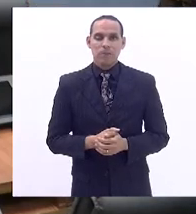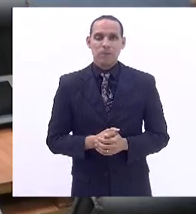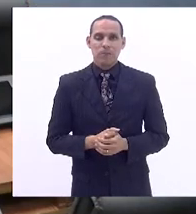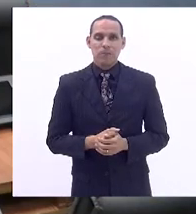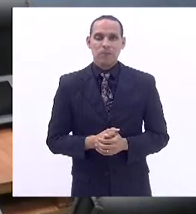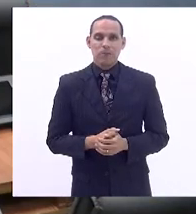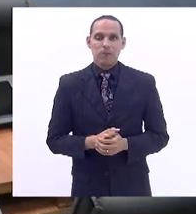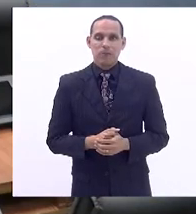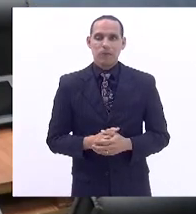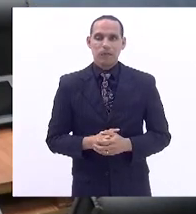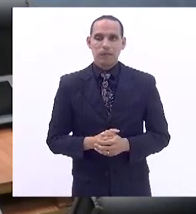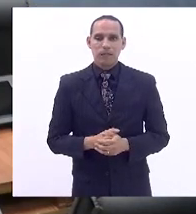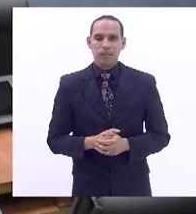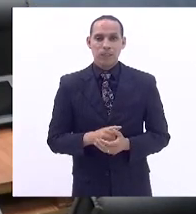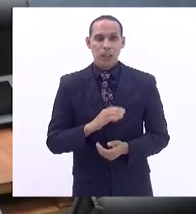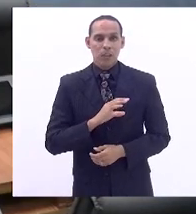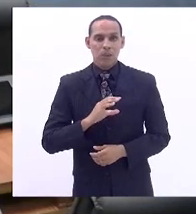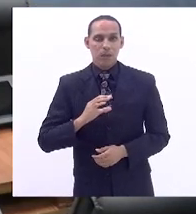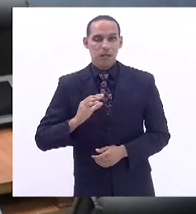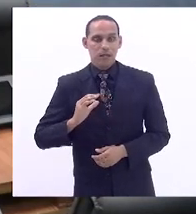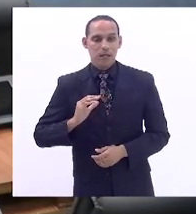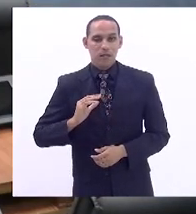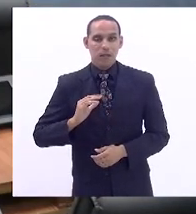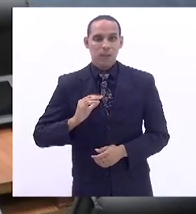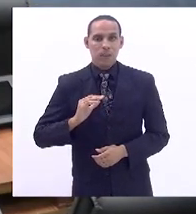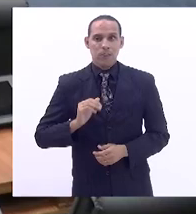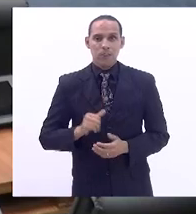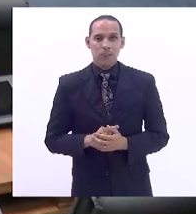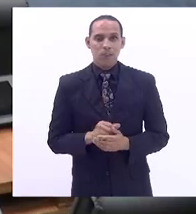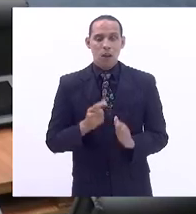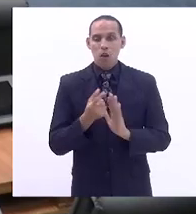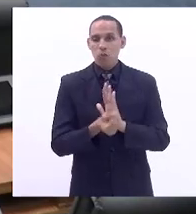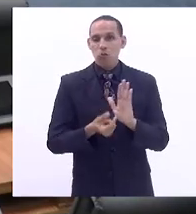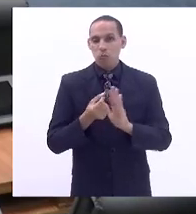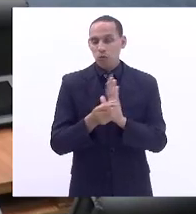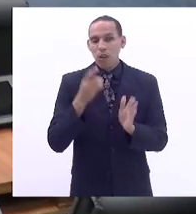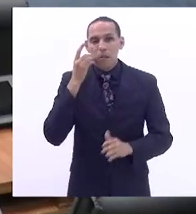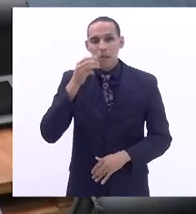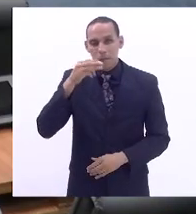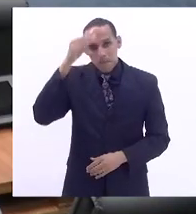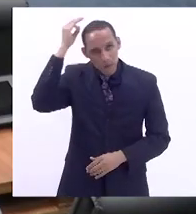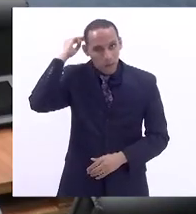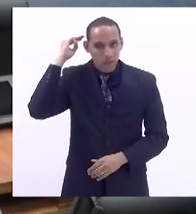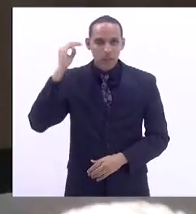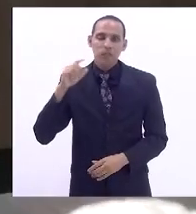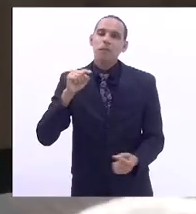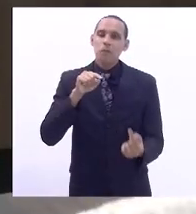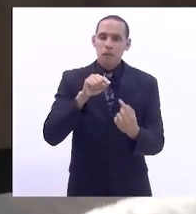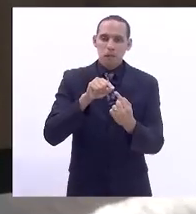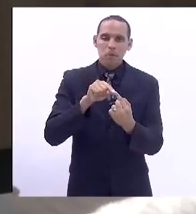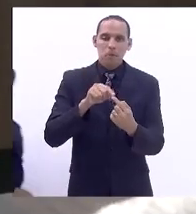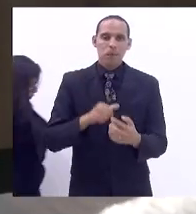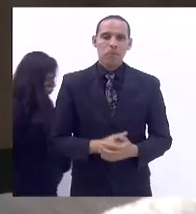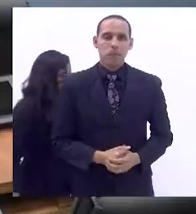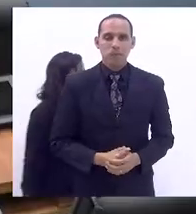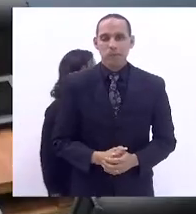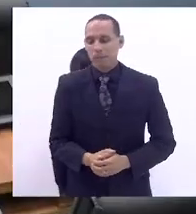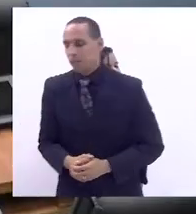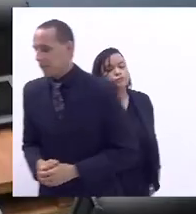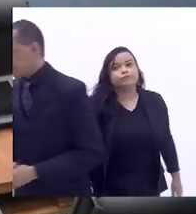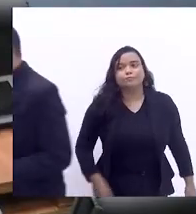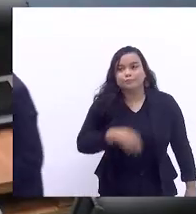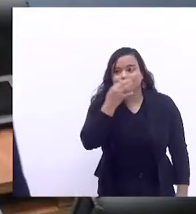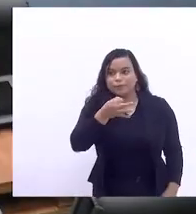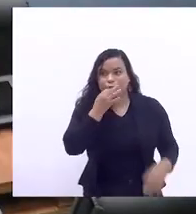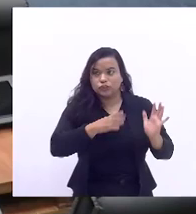e pela comissão de orçamento Deputado Márcio Pacheco favorável os